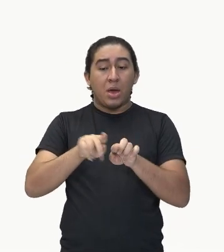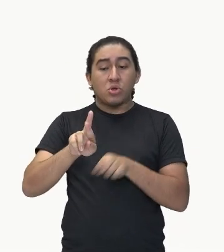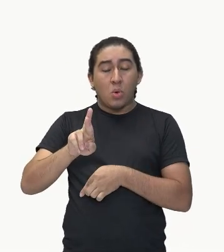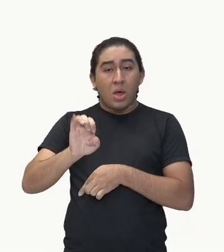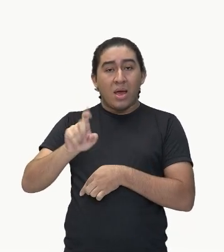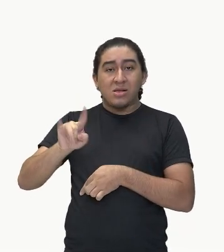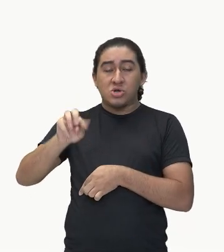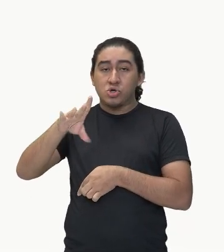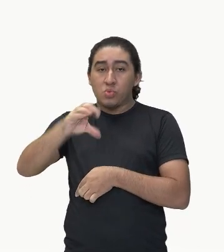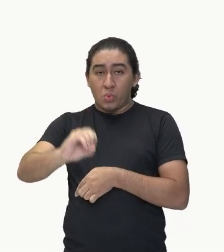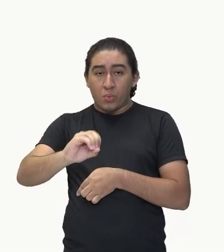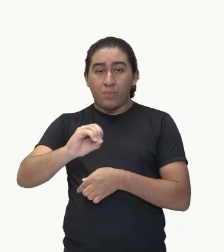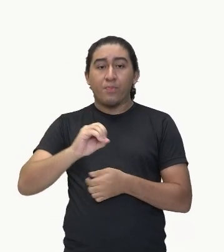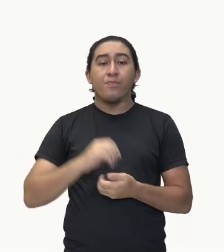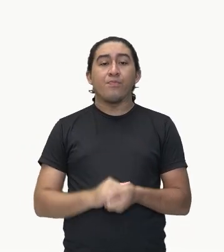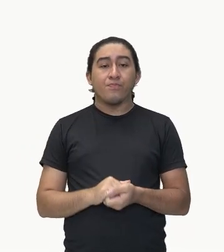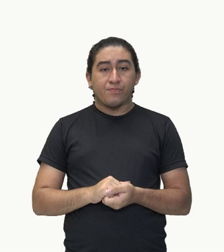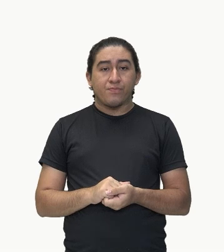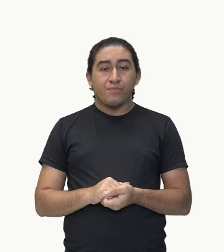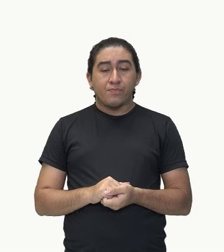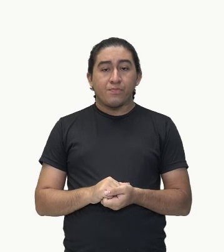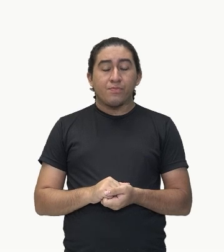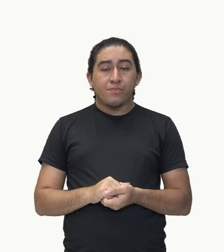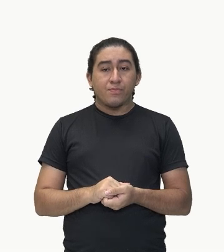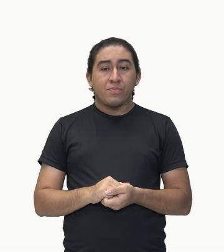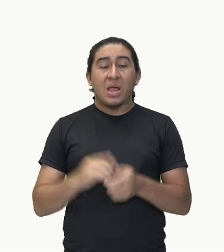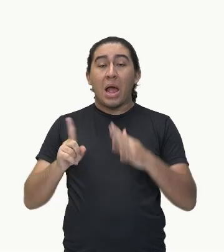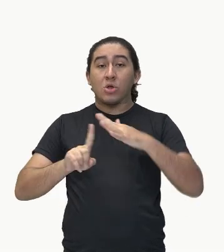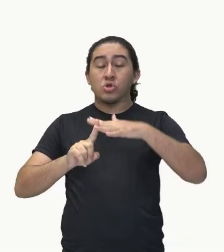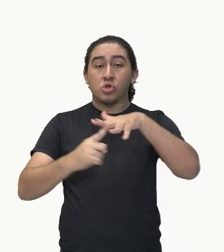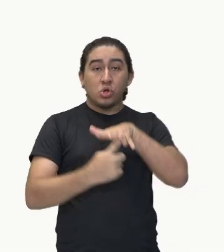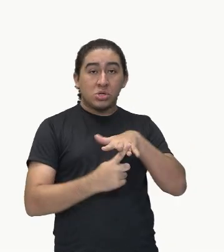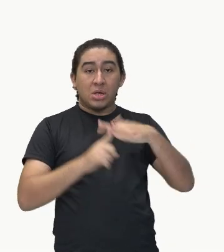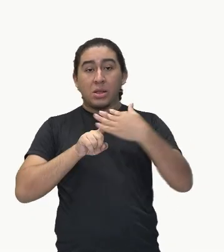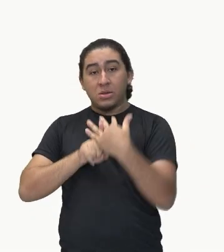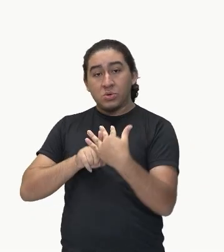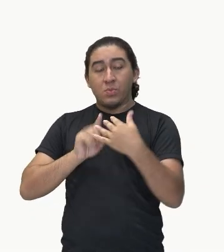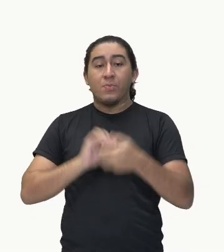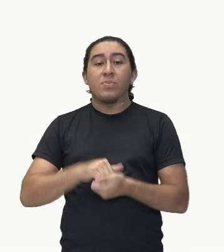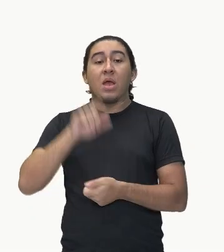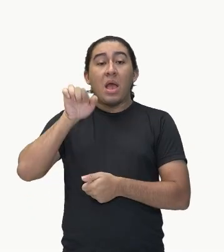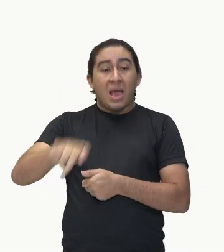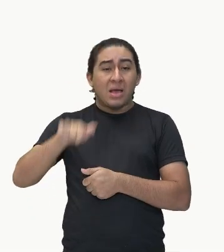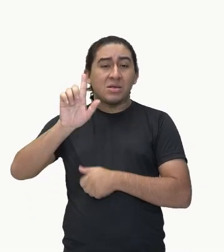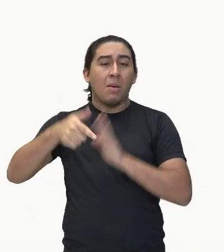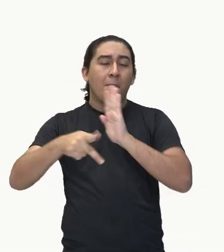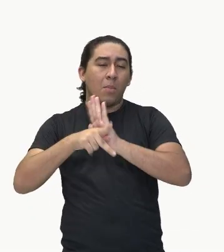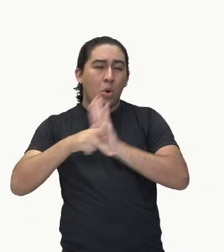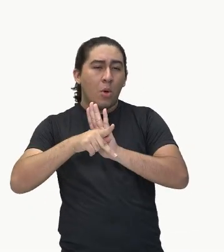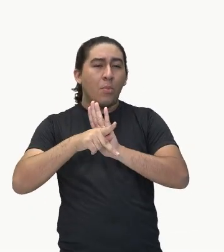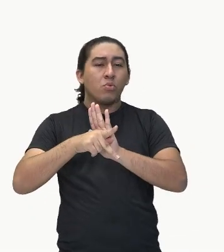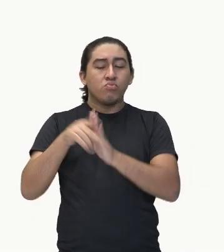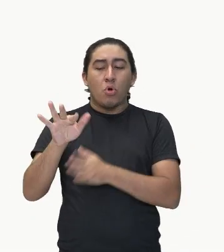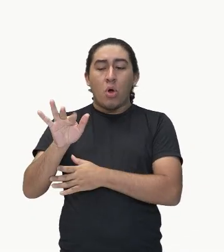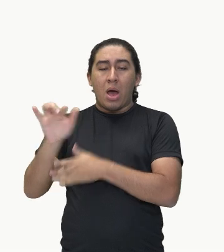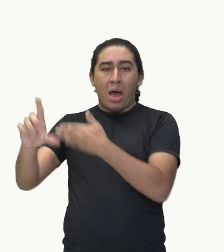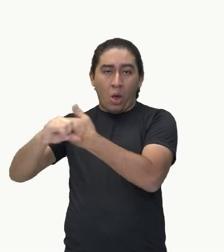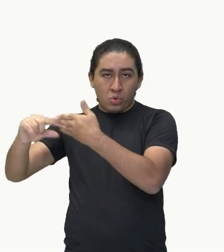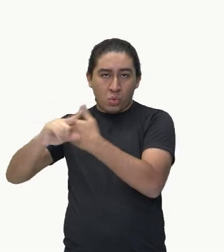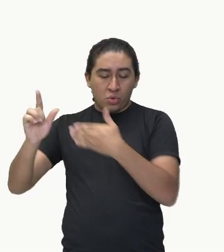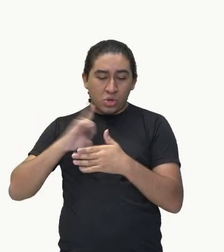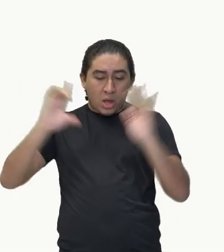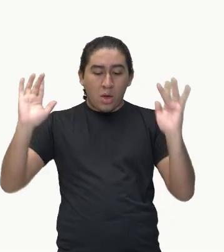neste panorama ou contexto literário que Fernando Pessoa irá se encontrar, tá bom, gente?